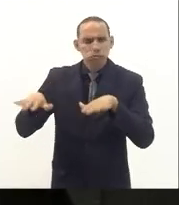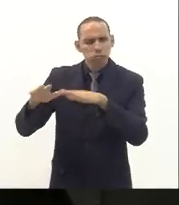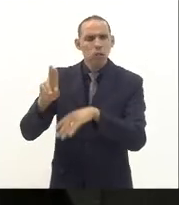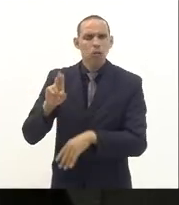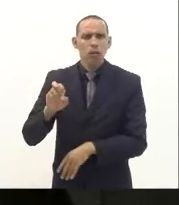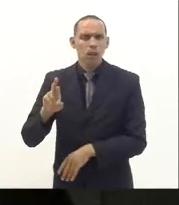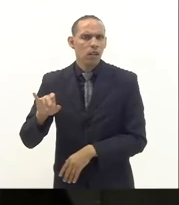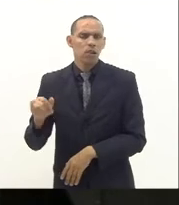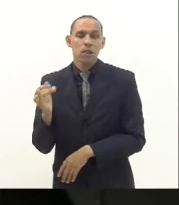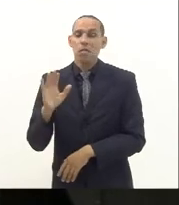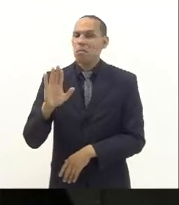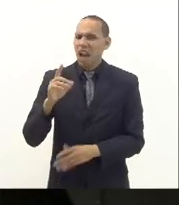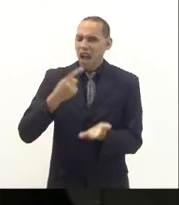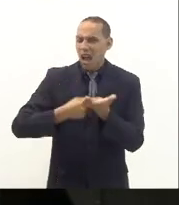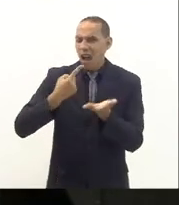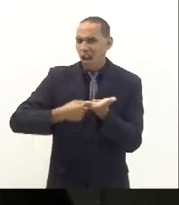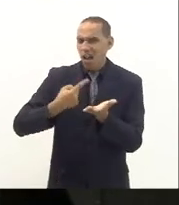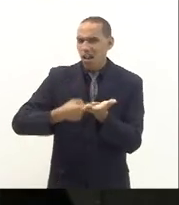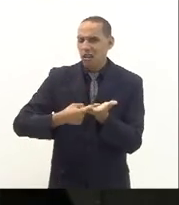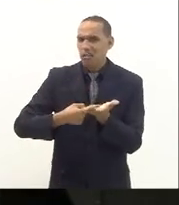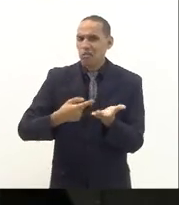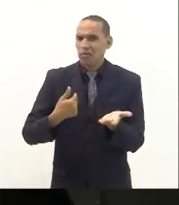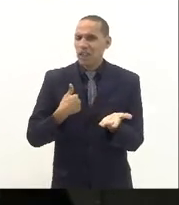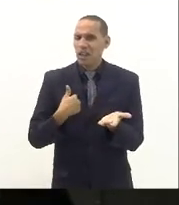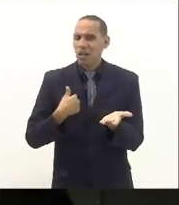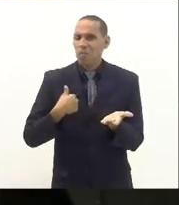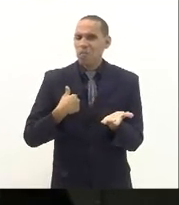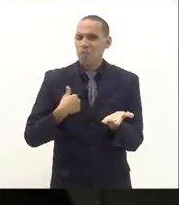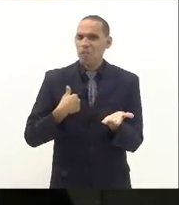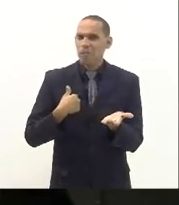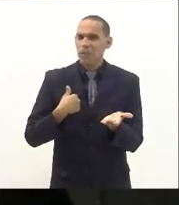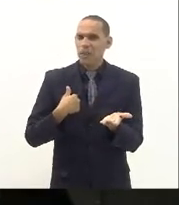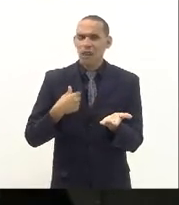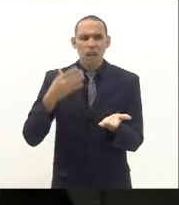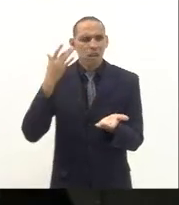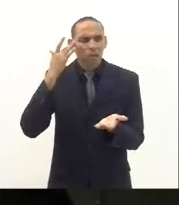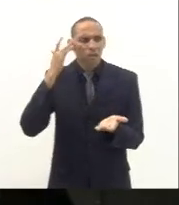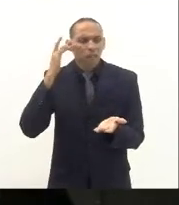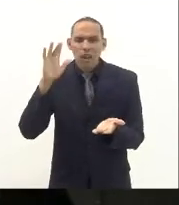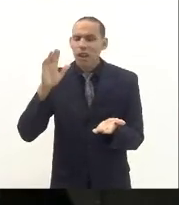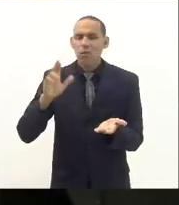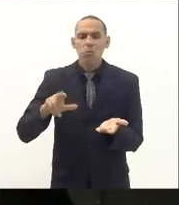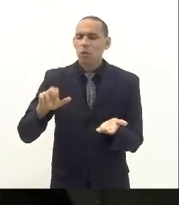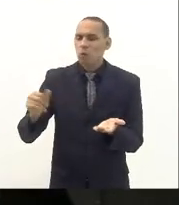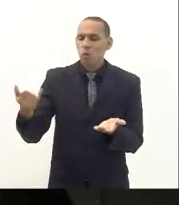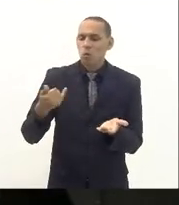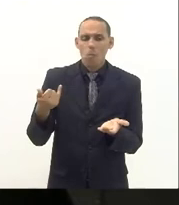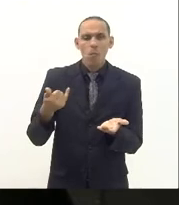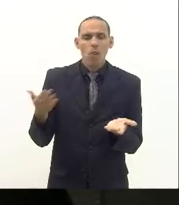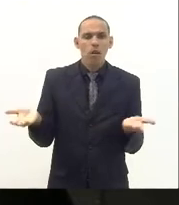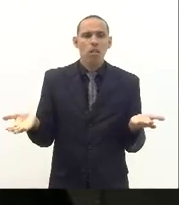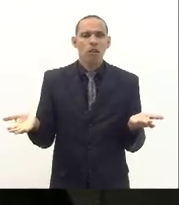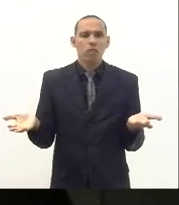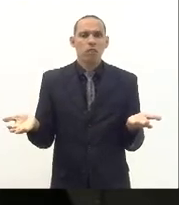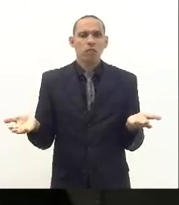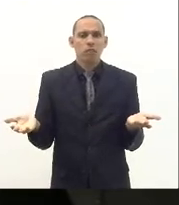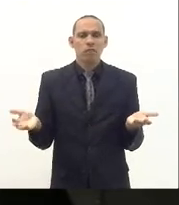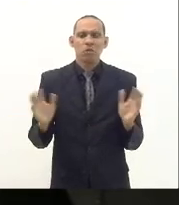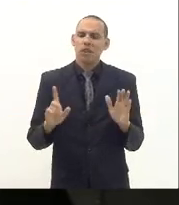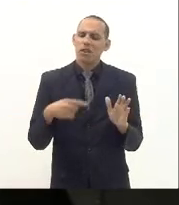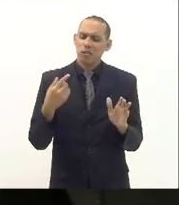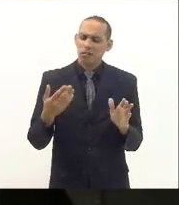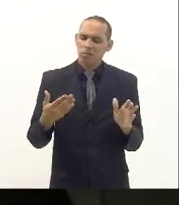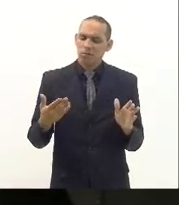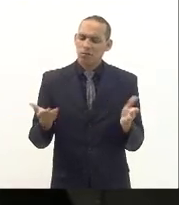uern agora sobre esse acordo eu jamais tive notícia é mas a gente